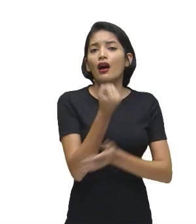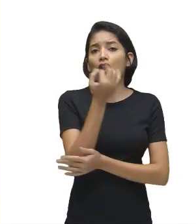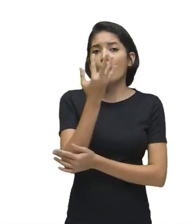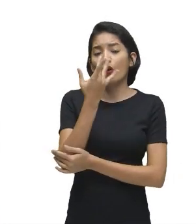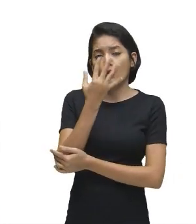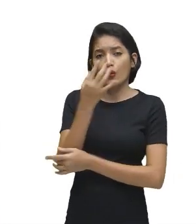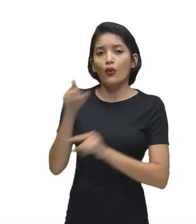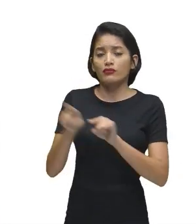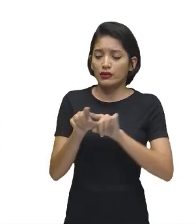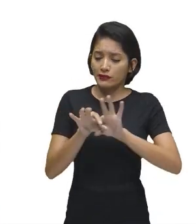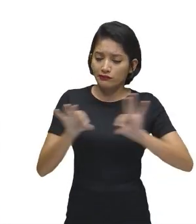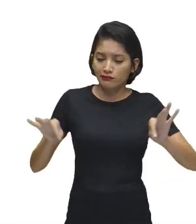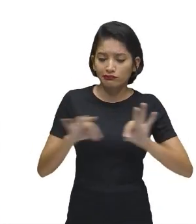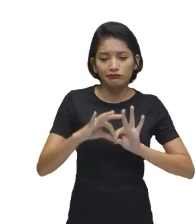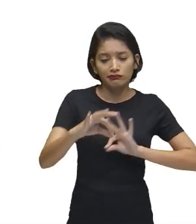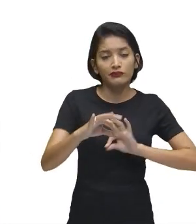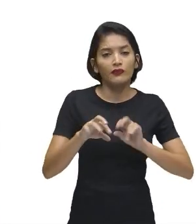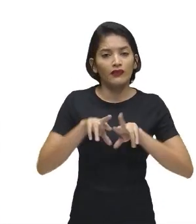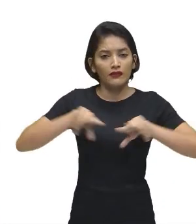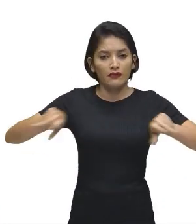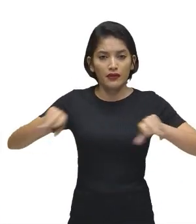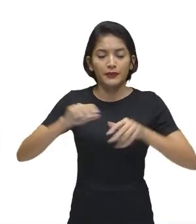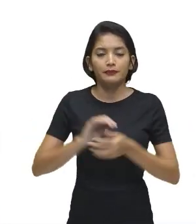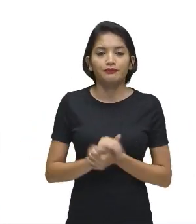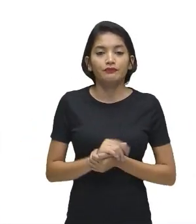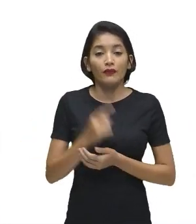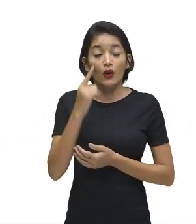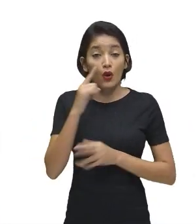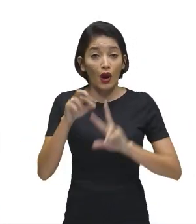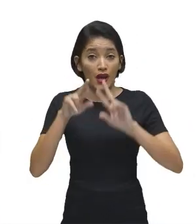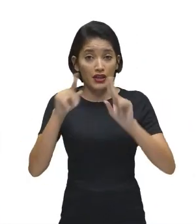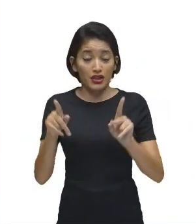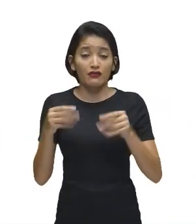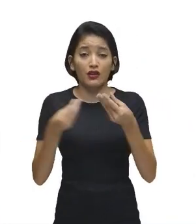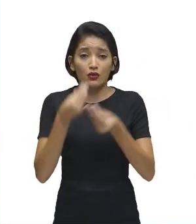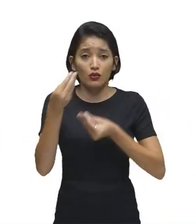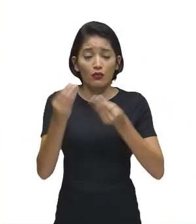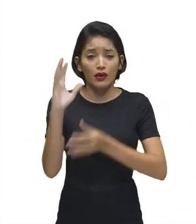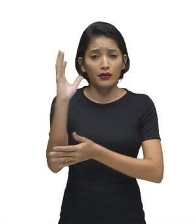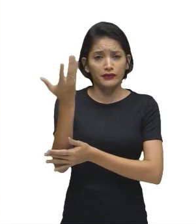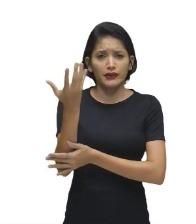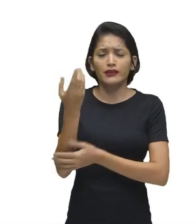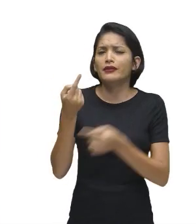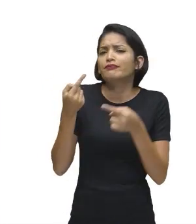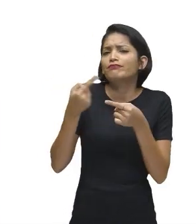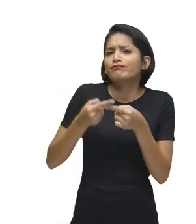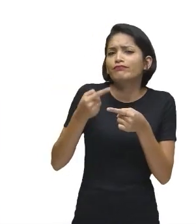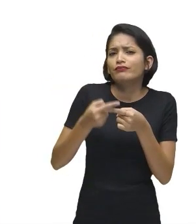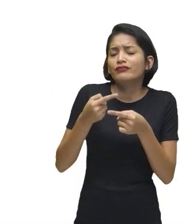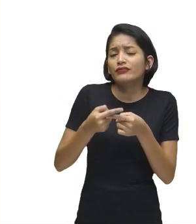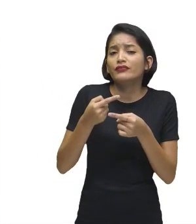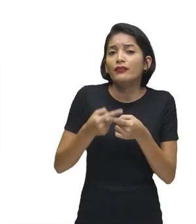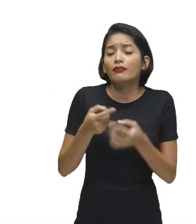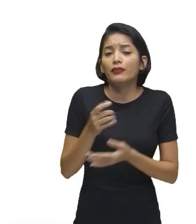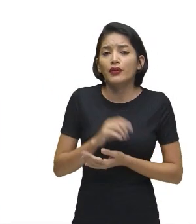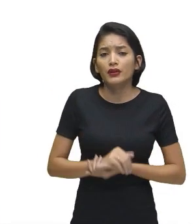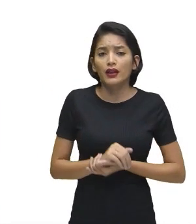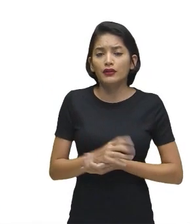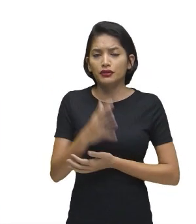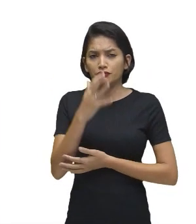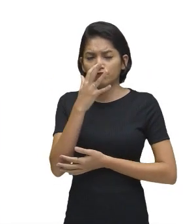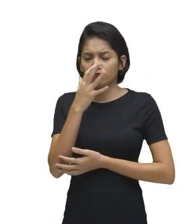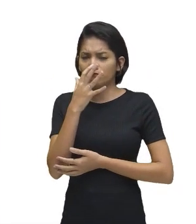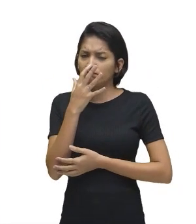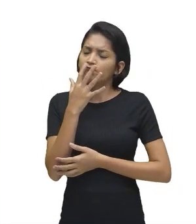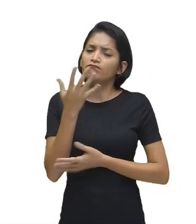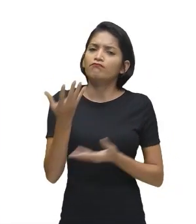linha. Bem, olha só a diferença do impressionismo para o expressionismo. Por que os expressionistas eles